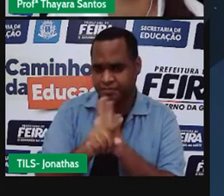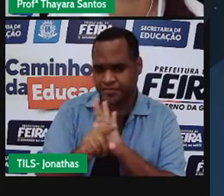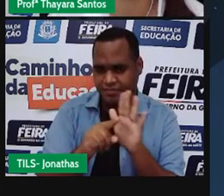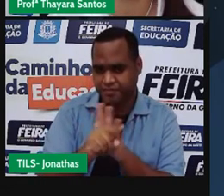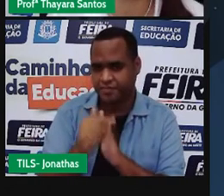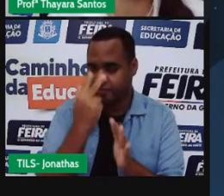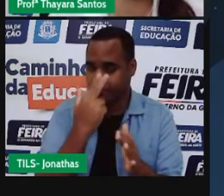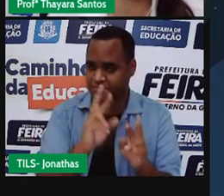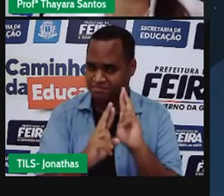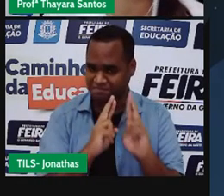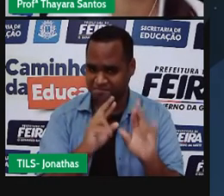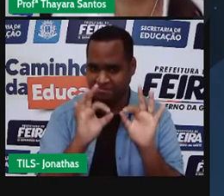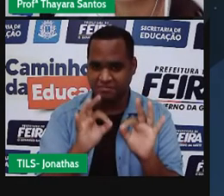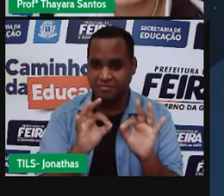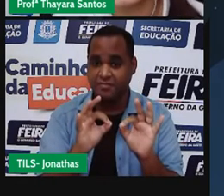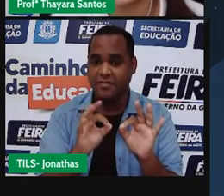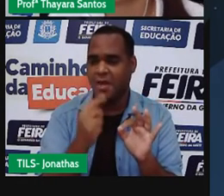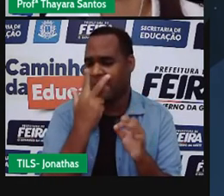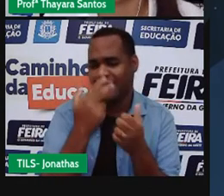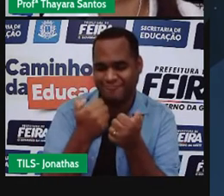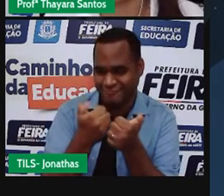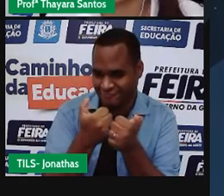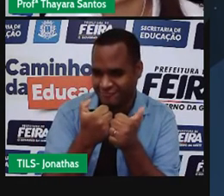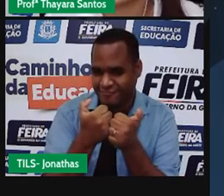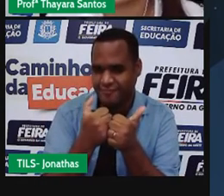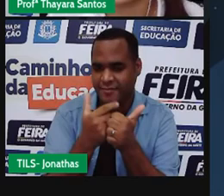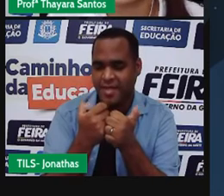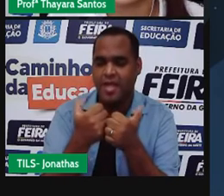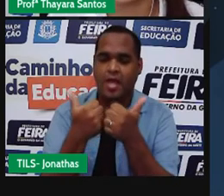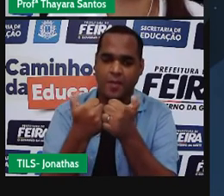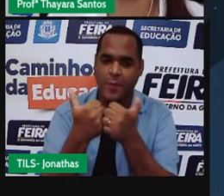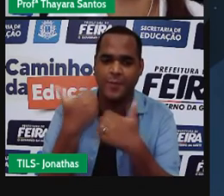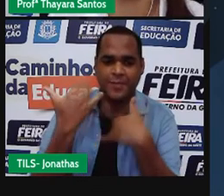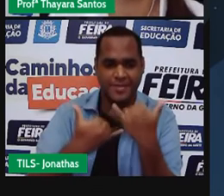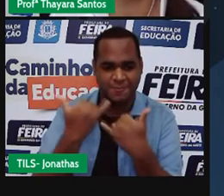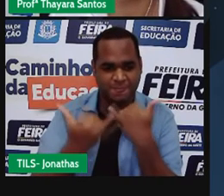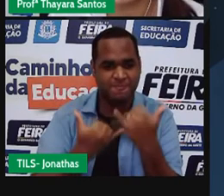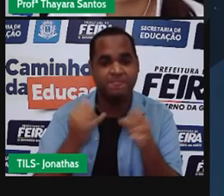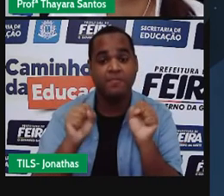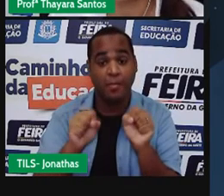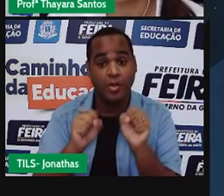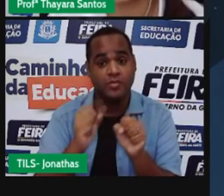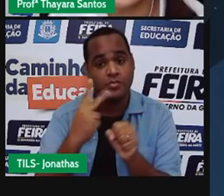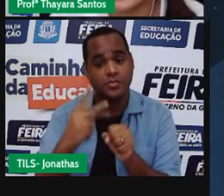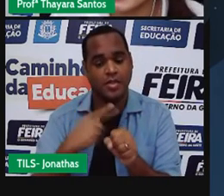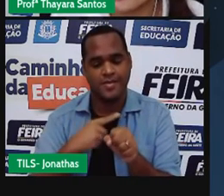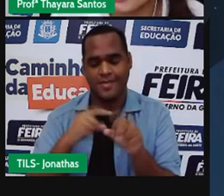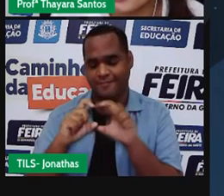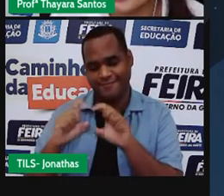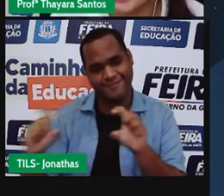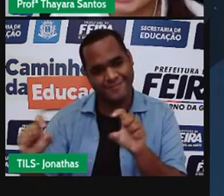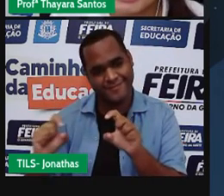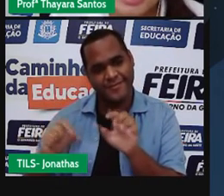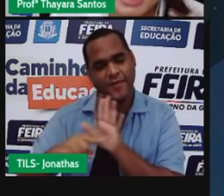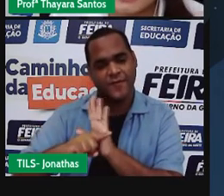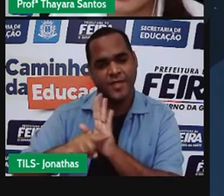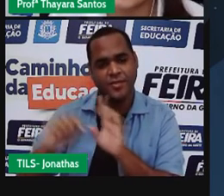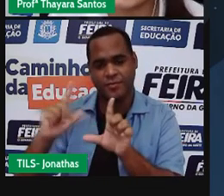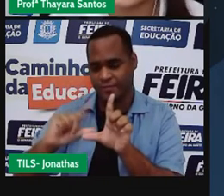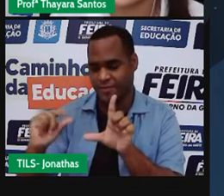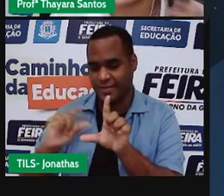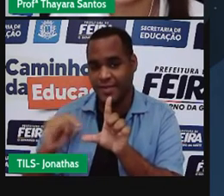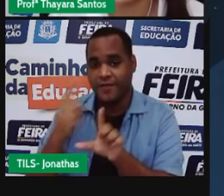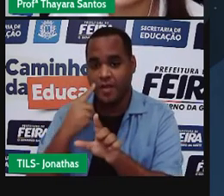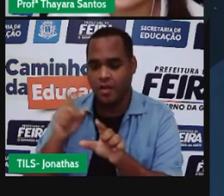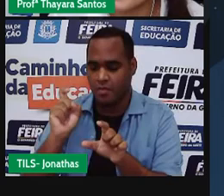vocês e vai esse prisão na verdade alguém me é um joguinho aí para vocês e ele vai tá na descrição desse vídeo o link que